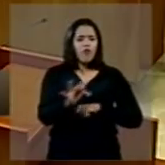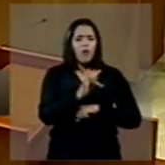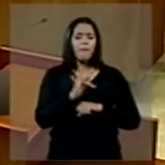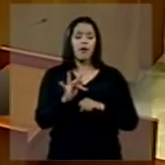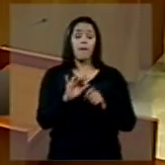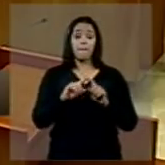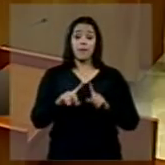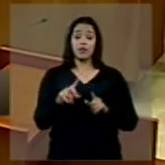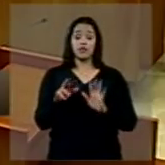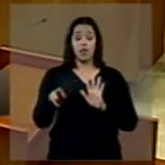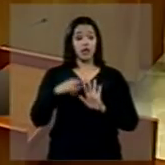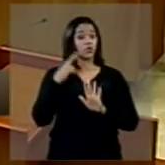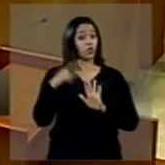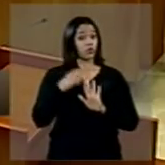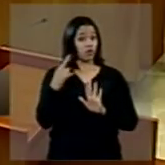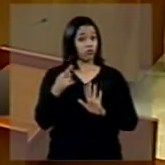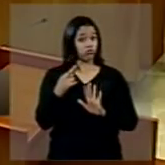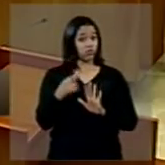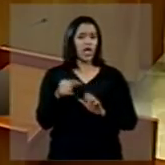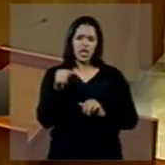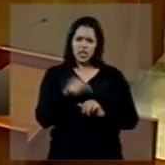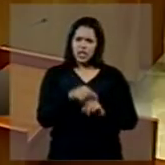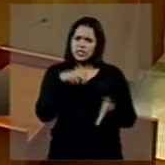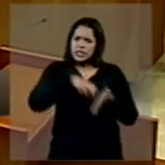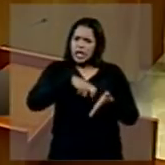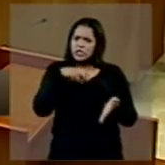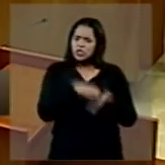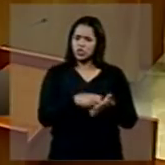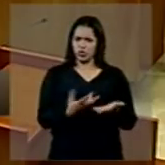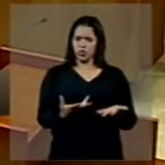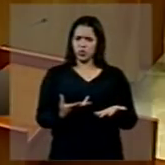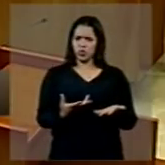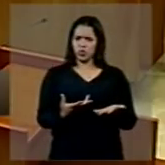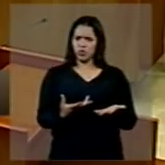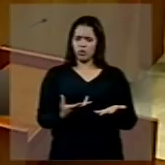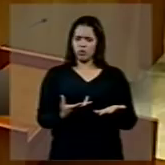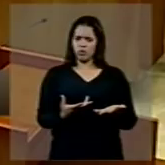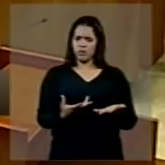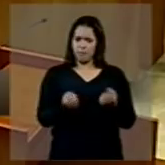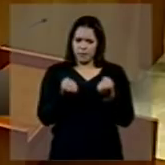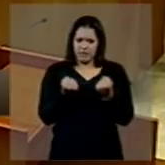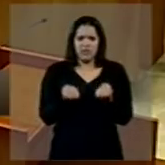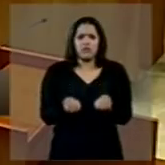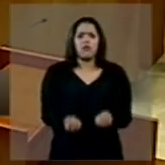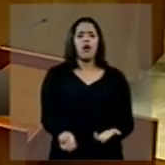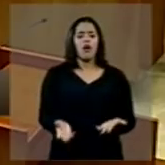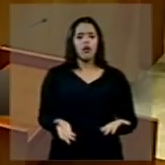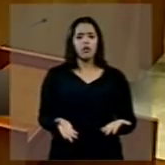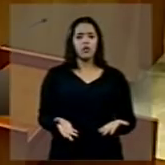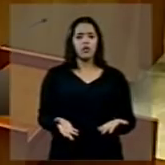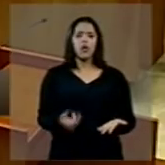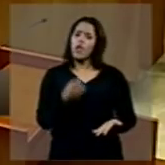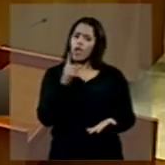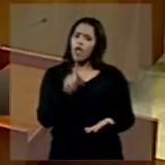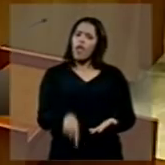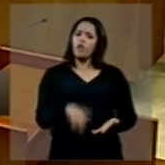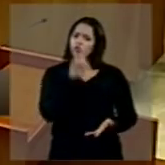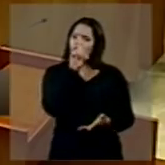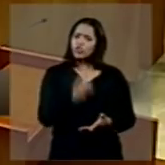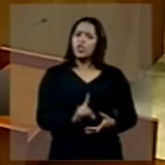em resolução, nessa sanção tão drástica, considerado o exercício da